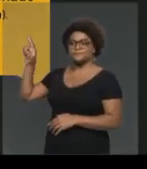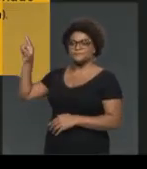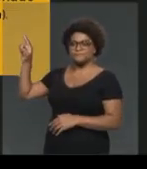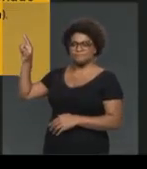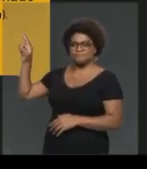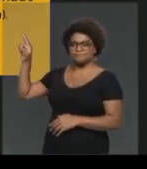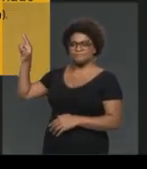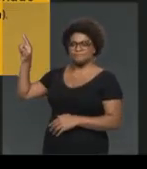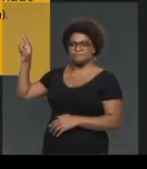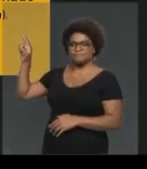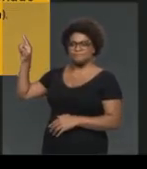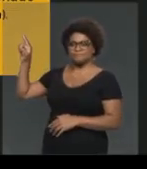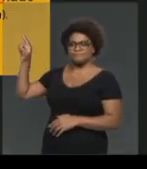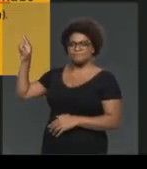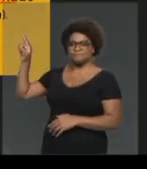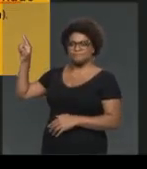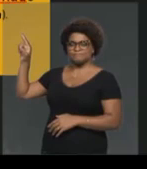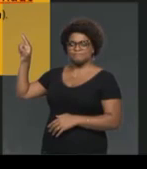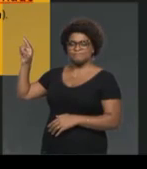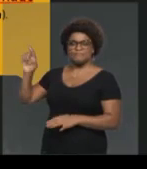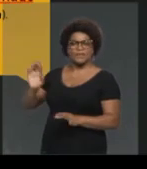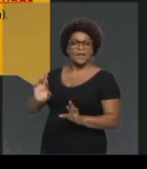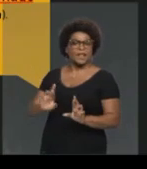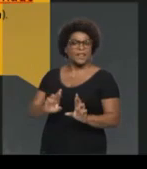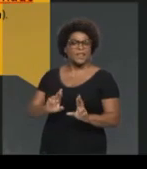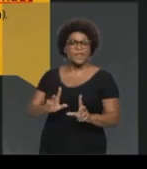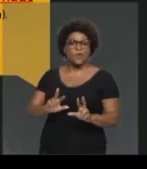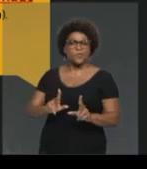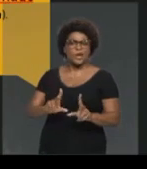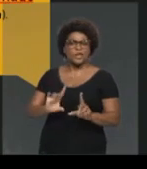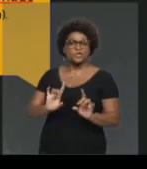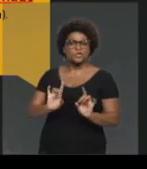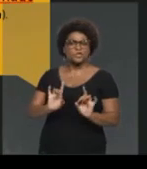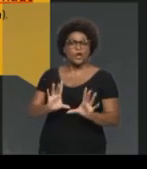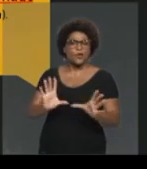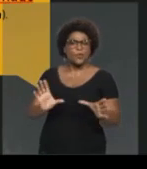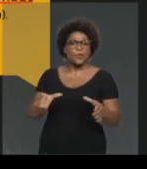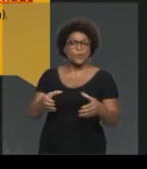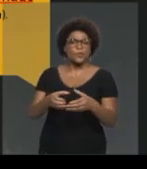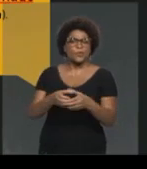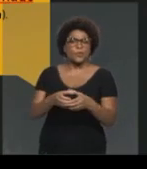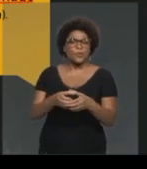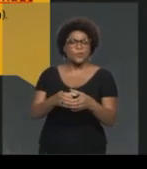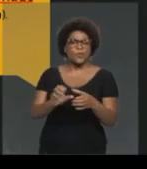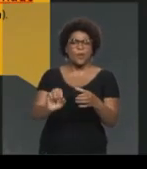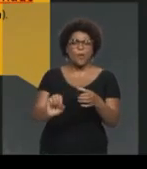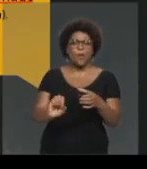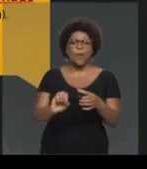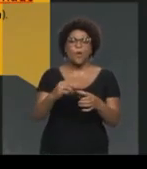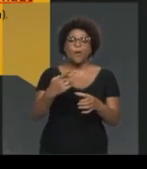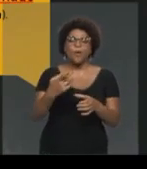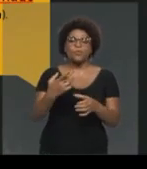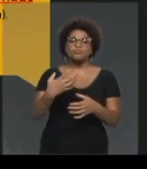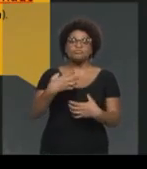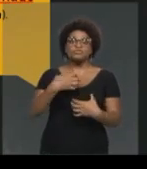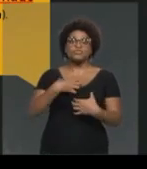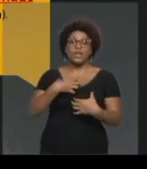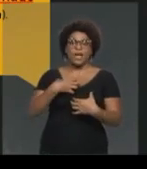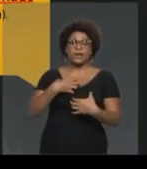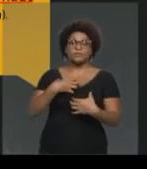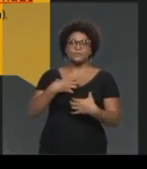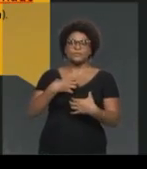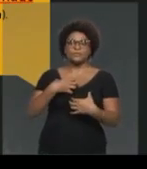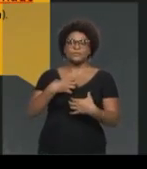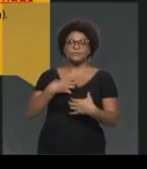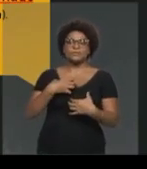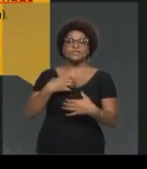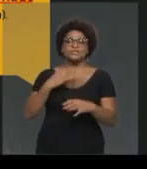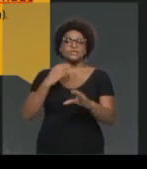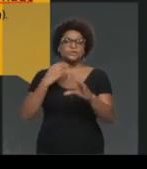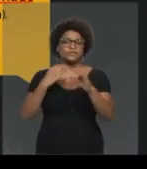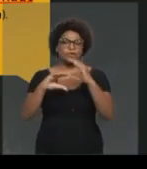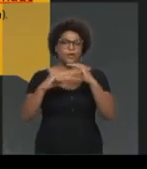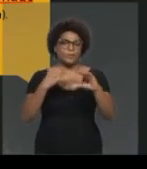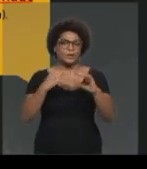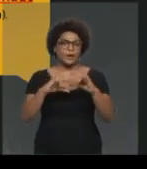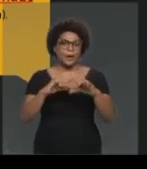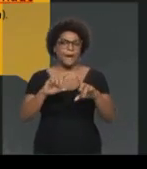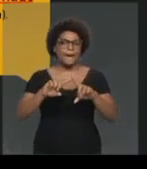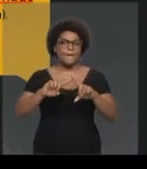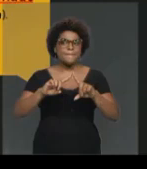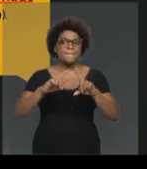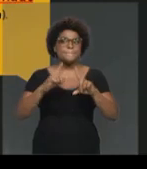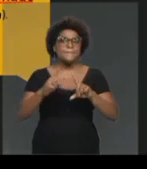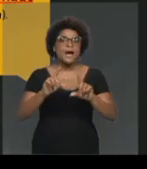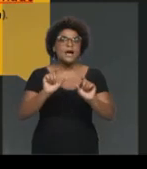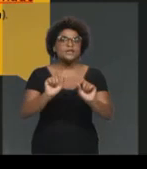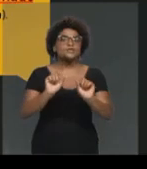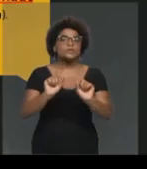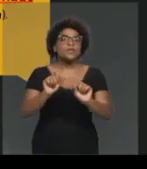de comunicação, mas fundamentalmente do espírito insuflado nessas técnicas, ou seja, a